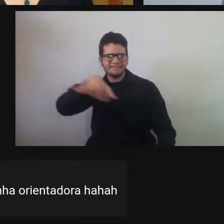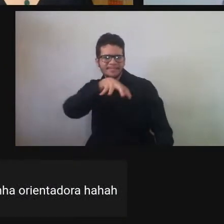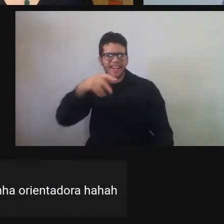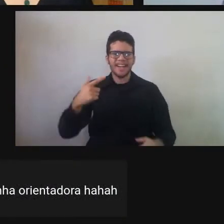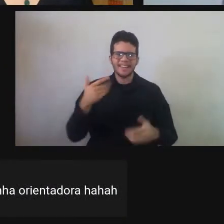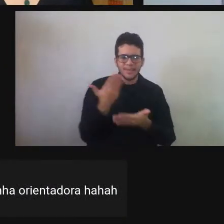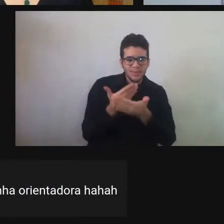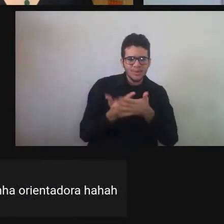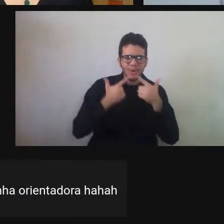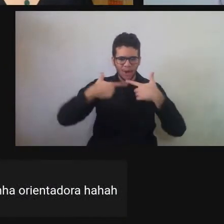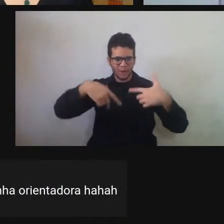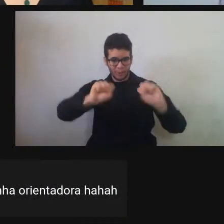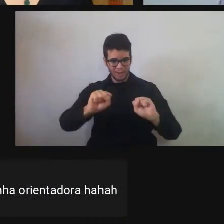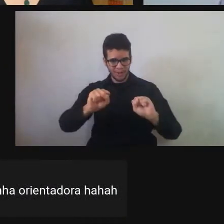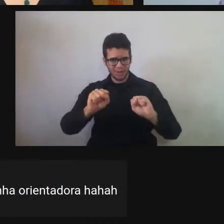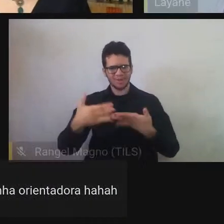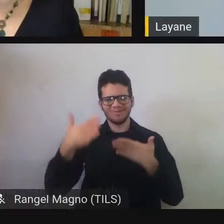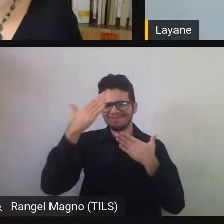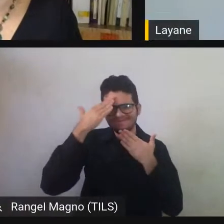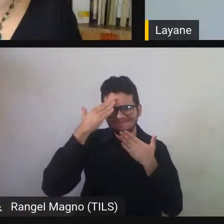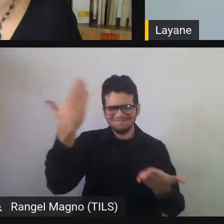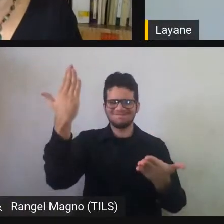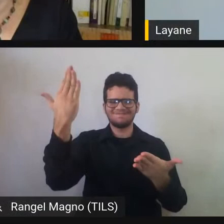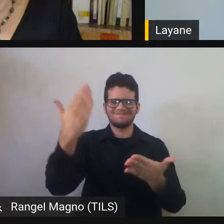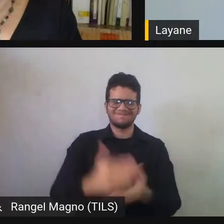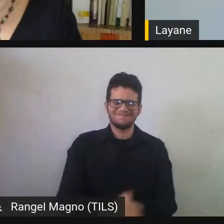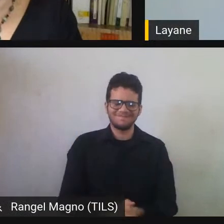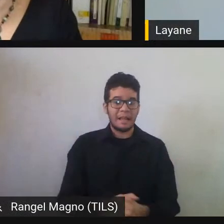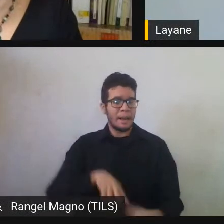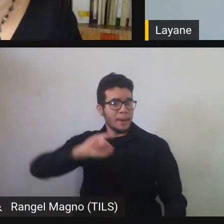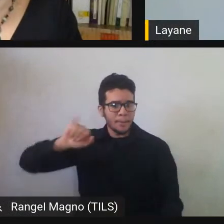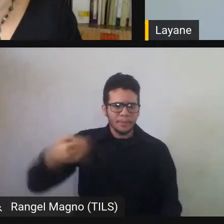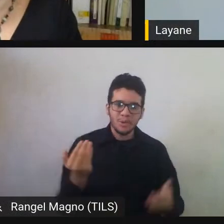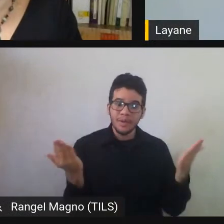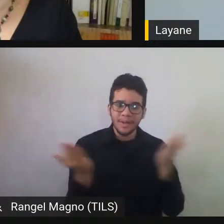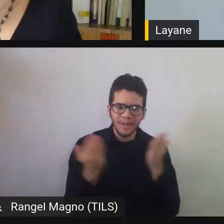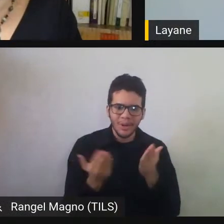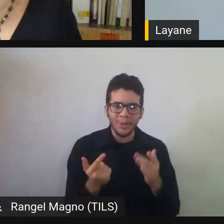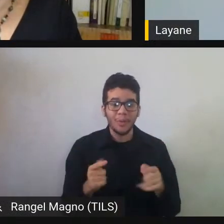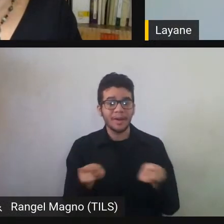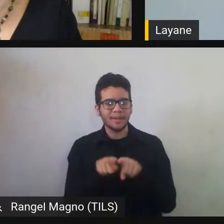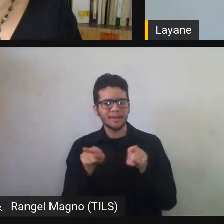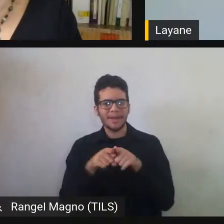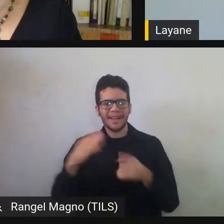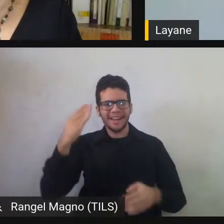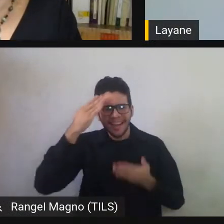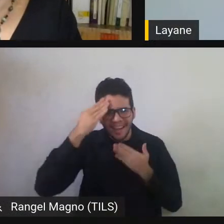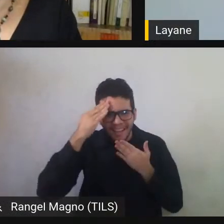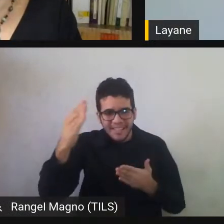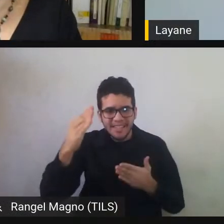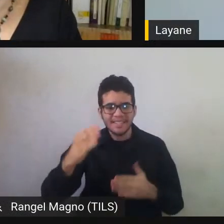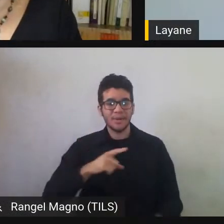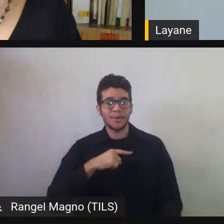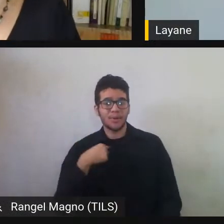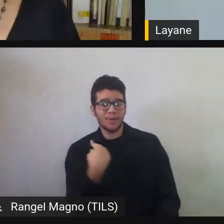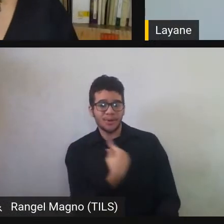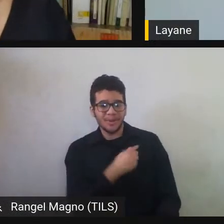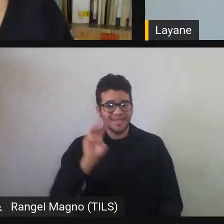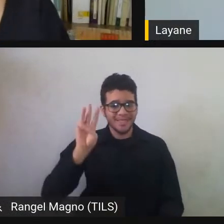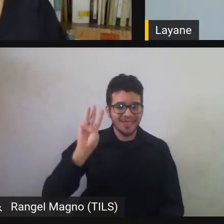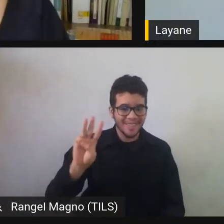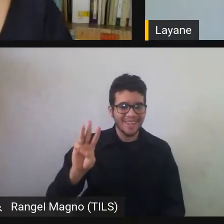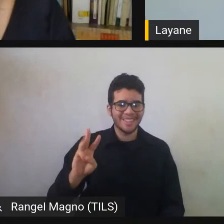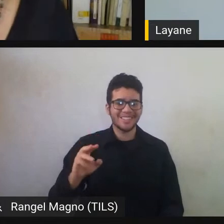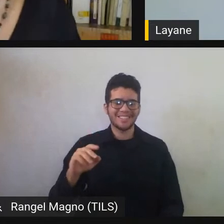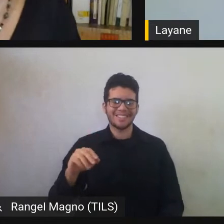linguísticos muito obrigada aproveito também esse momento para poder agradecer o nosso trio de intérpretes o